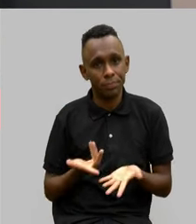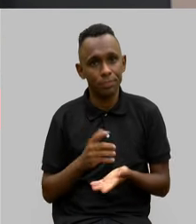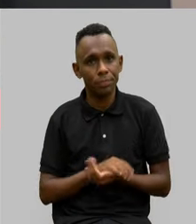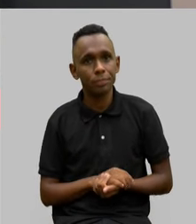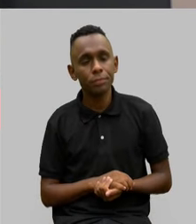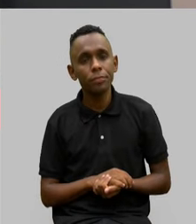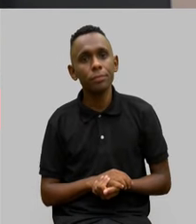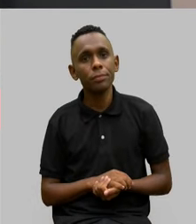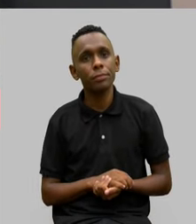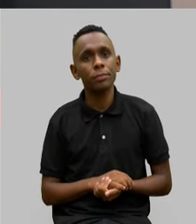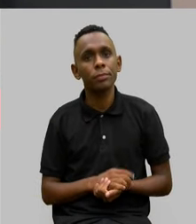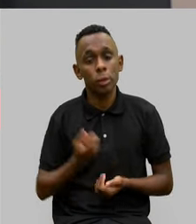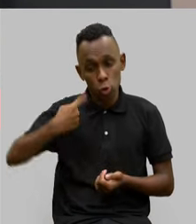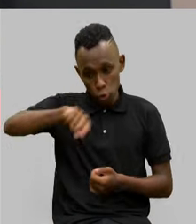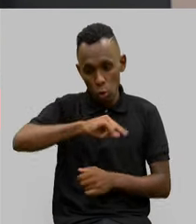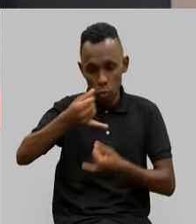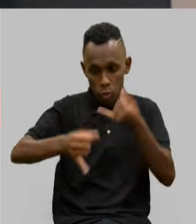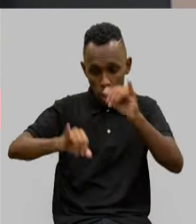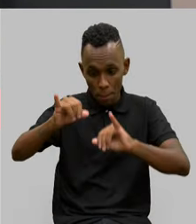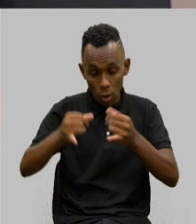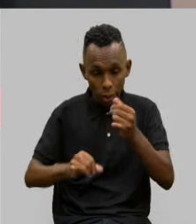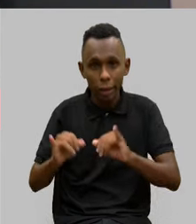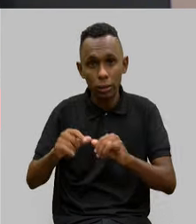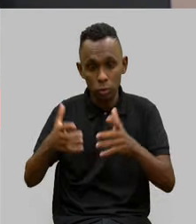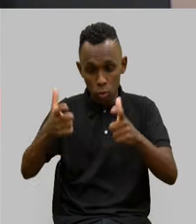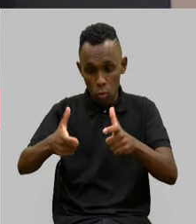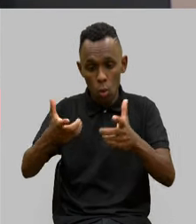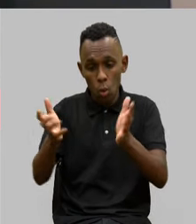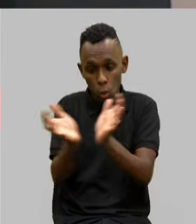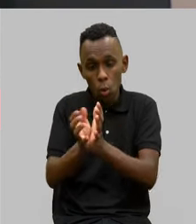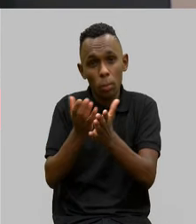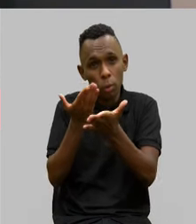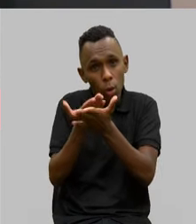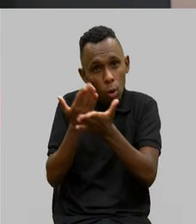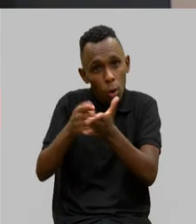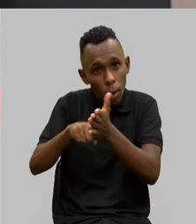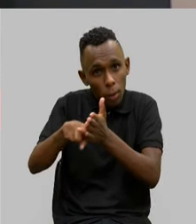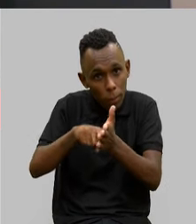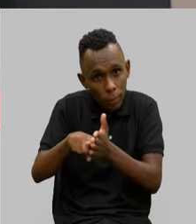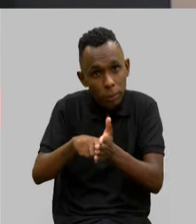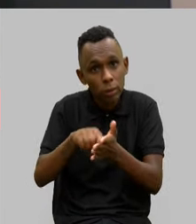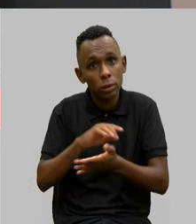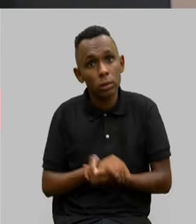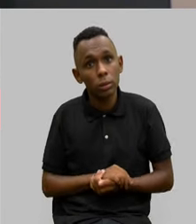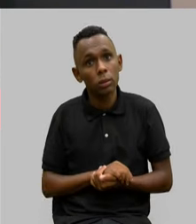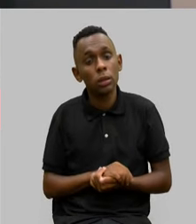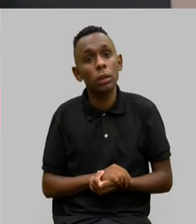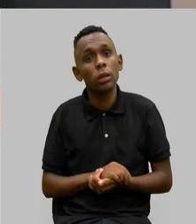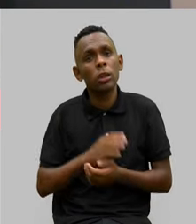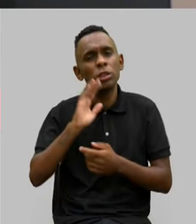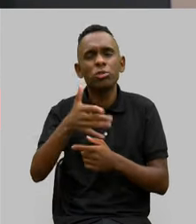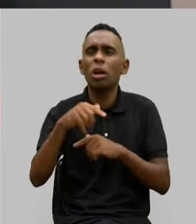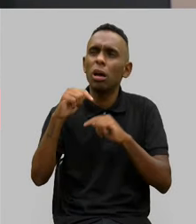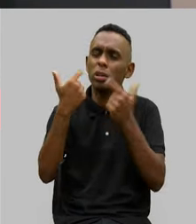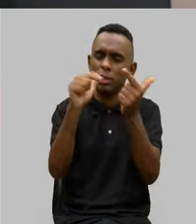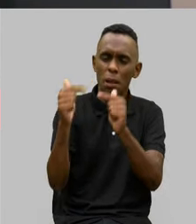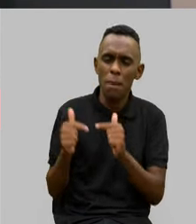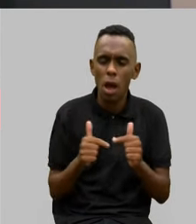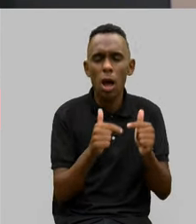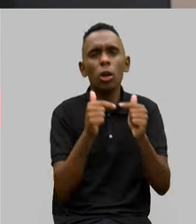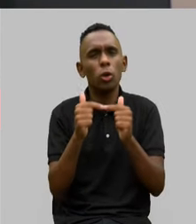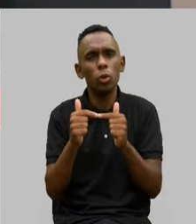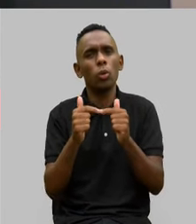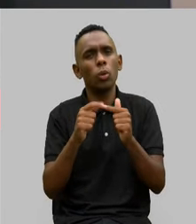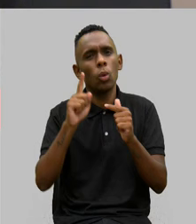e laboratório e na verdade no nosso grupo de pesquisa né que é mais do que só o meu laboratório A gente já trabalhou bastante né né